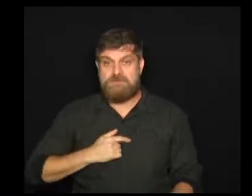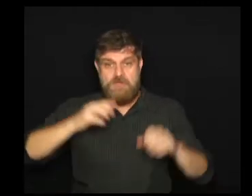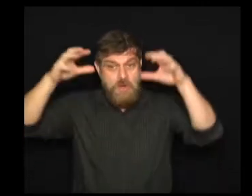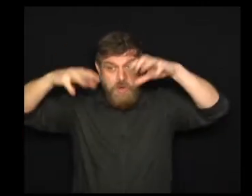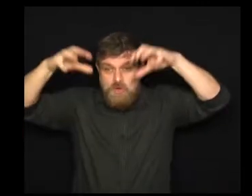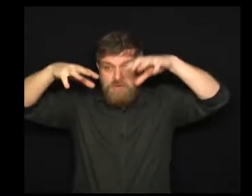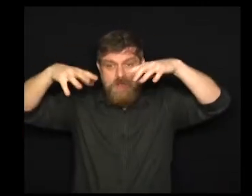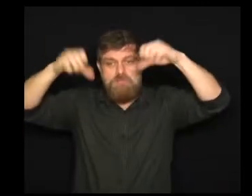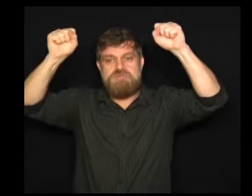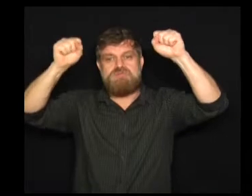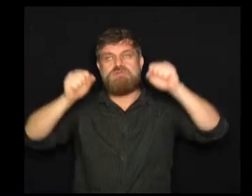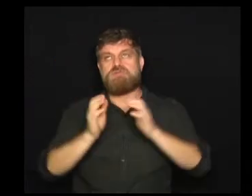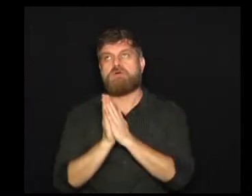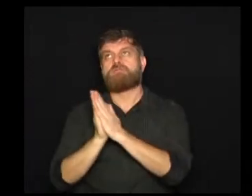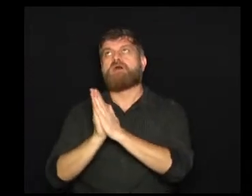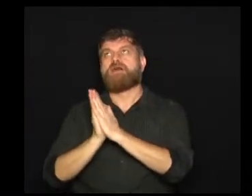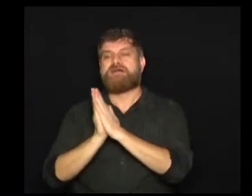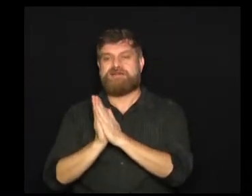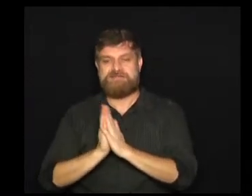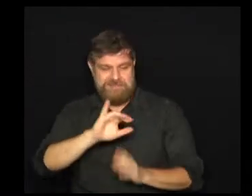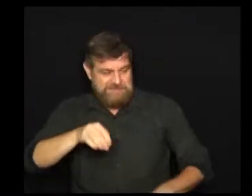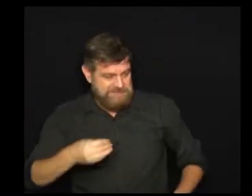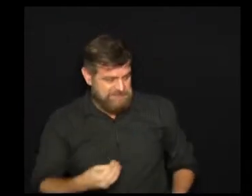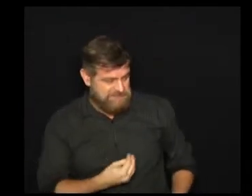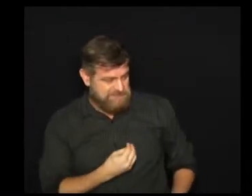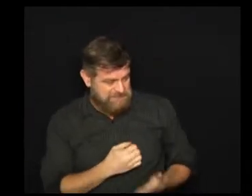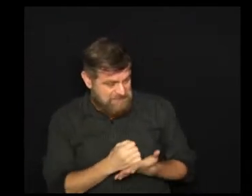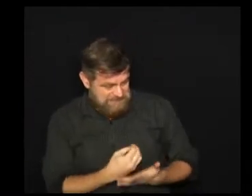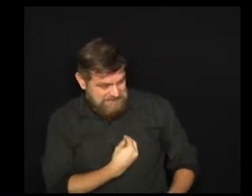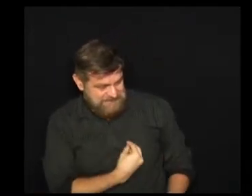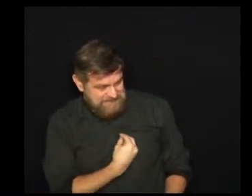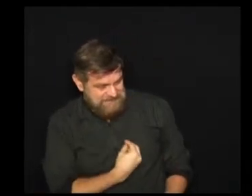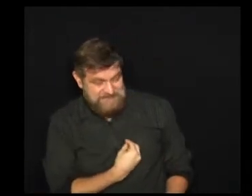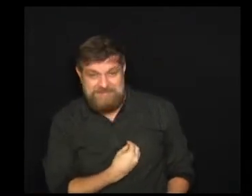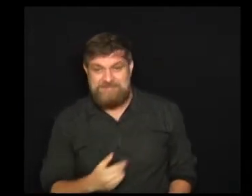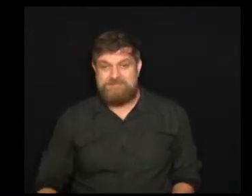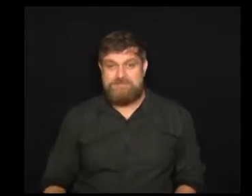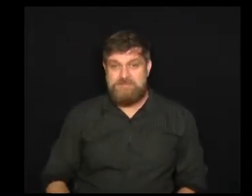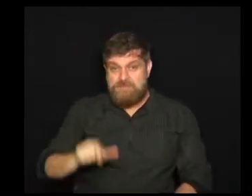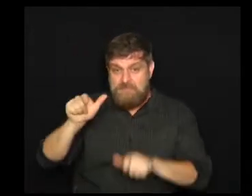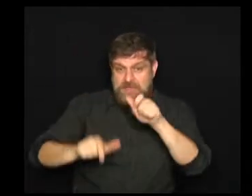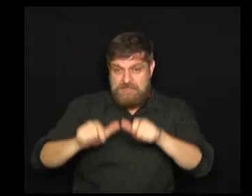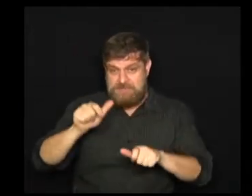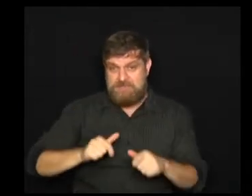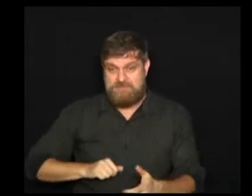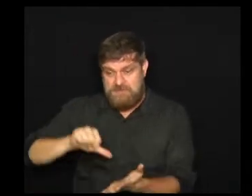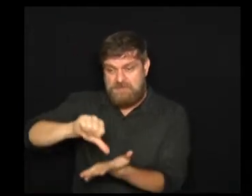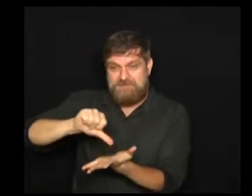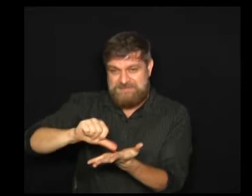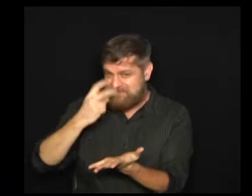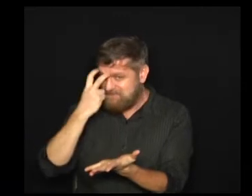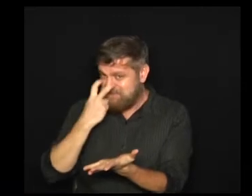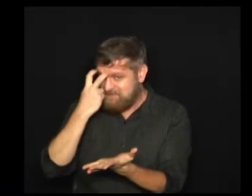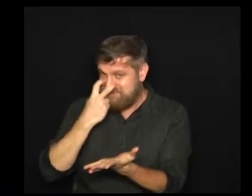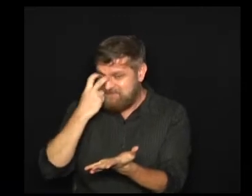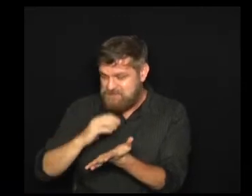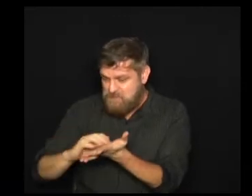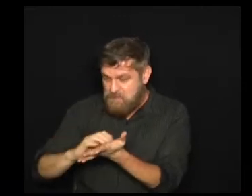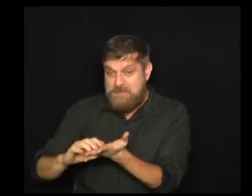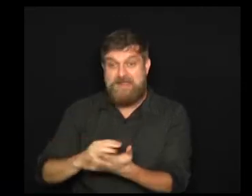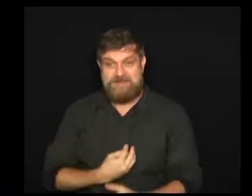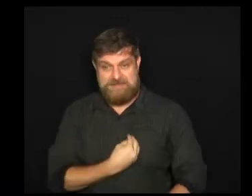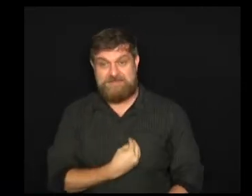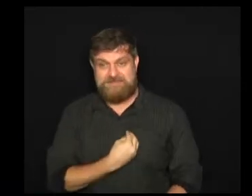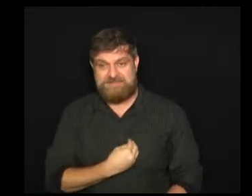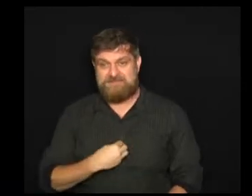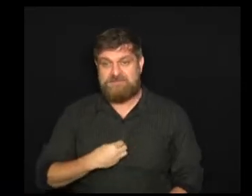Você estava lá, não choveu. O pessoal do Centro Cultural Luiz Braille também estava, dentro de outras entidades também. Foi